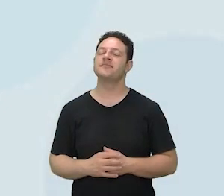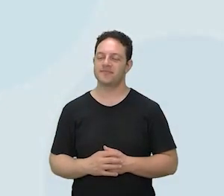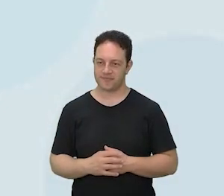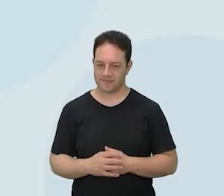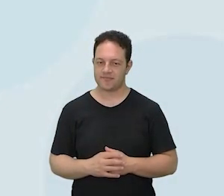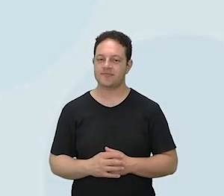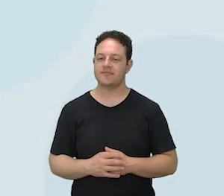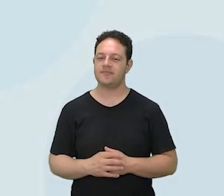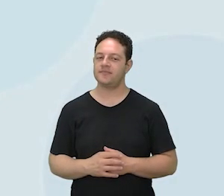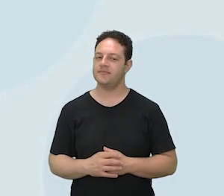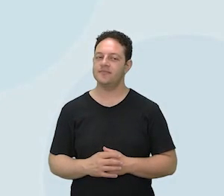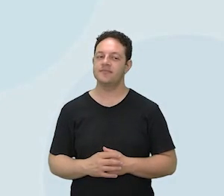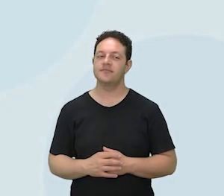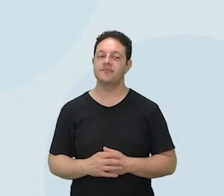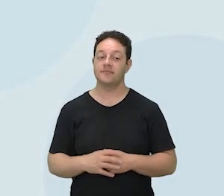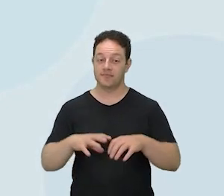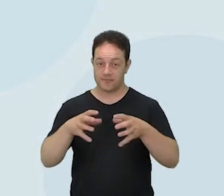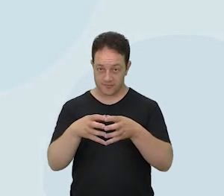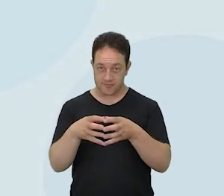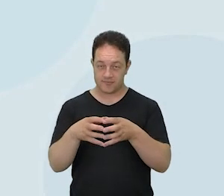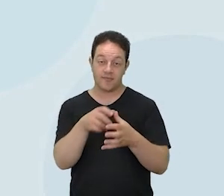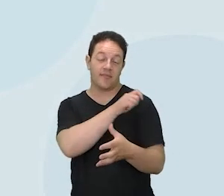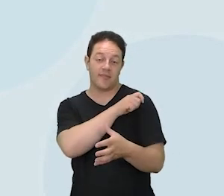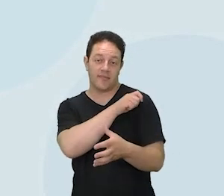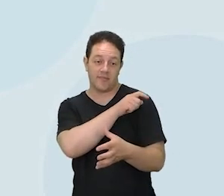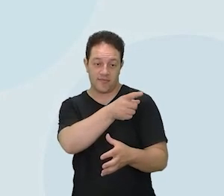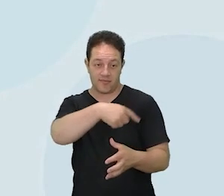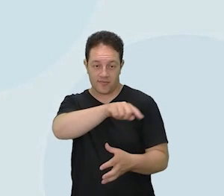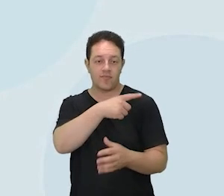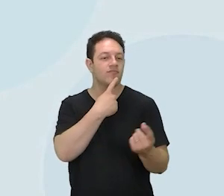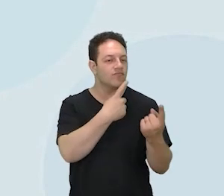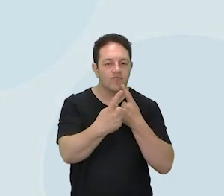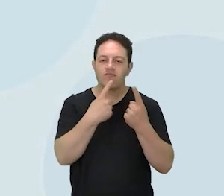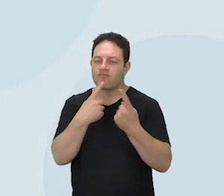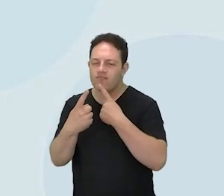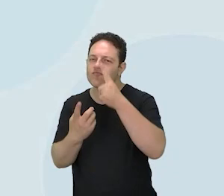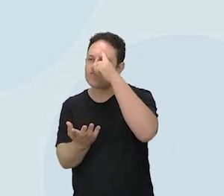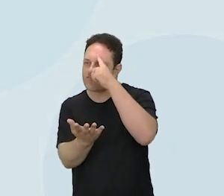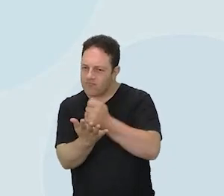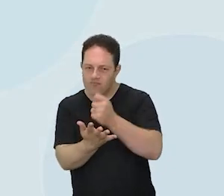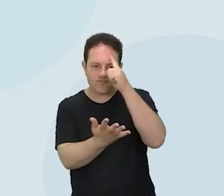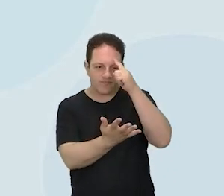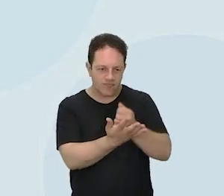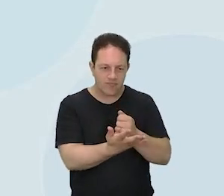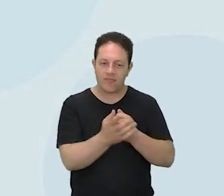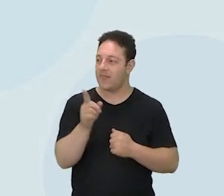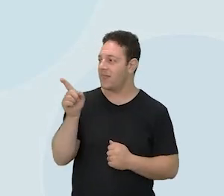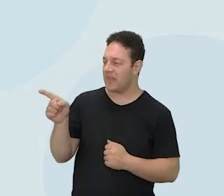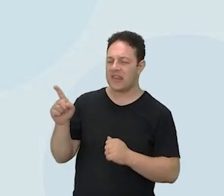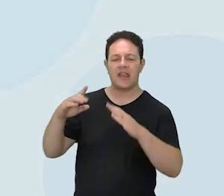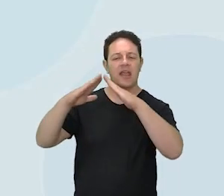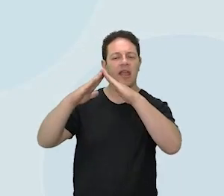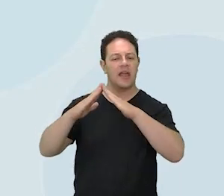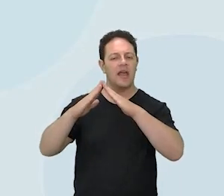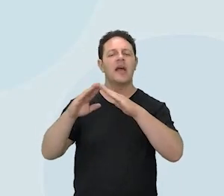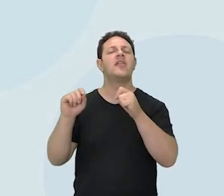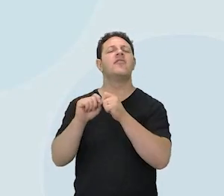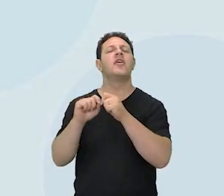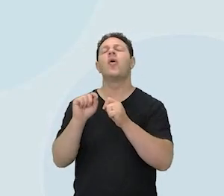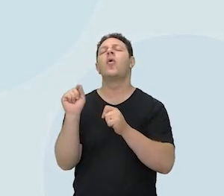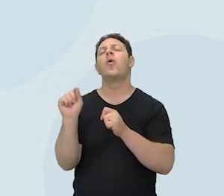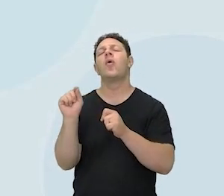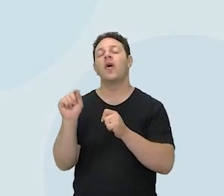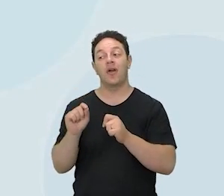em grupo, os alunos começam a decidir o que teria nessa casa, lembrando que é uma